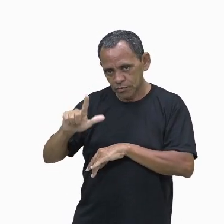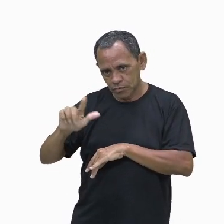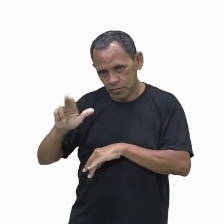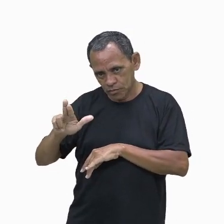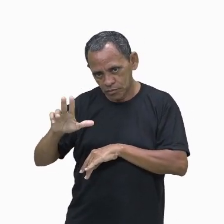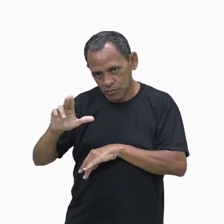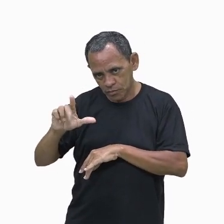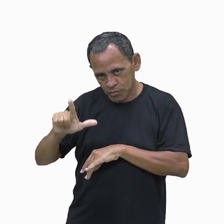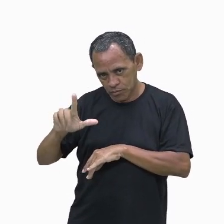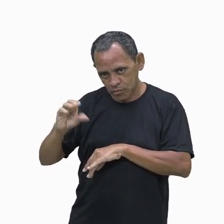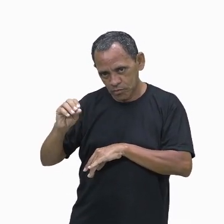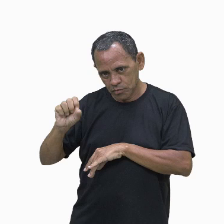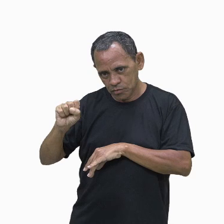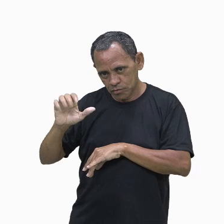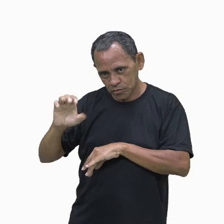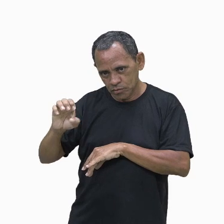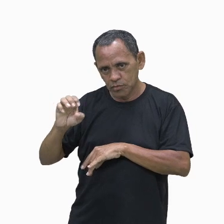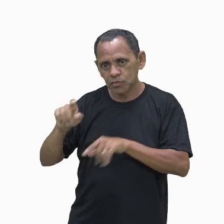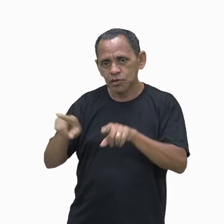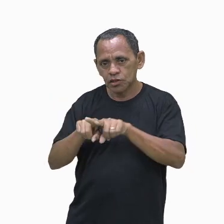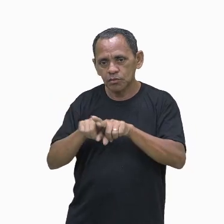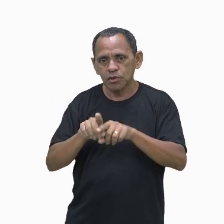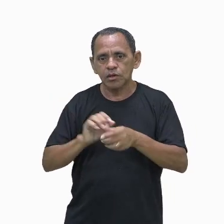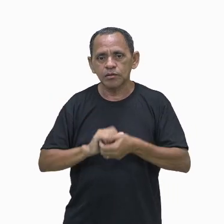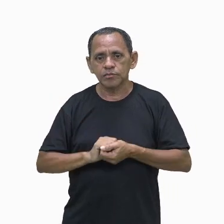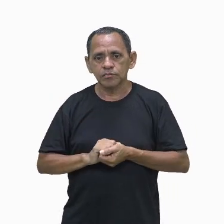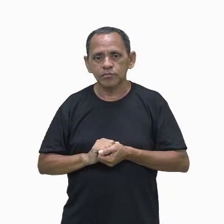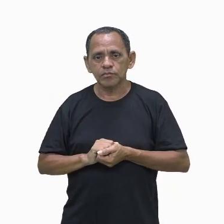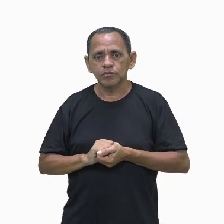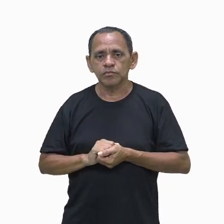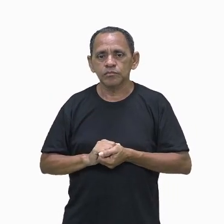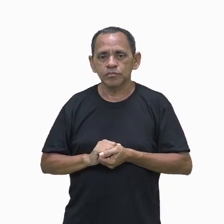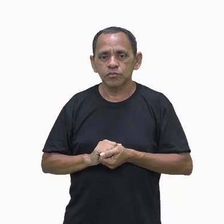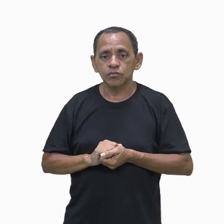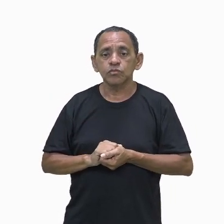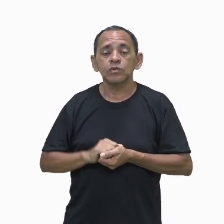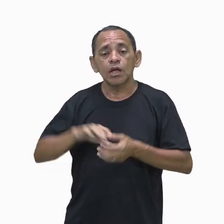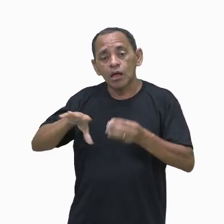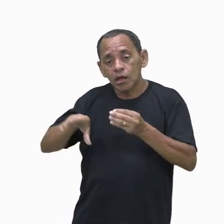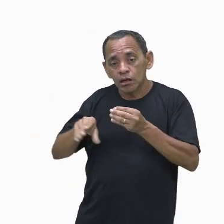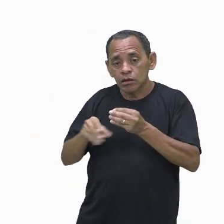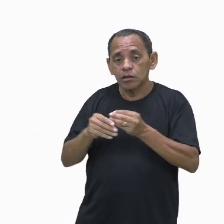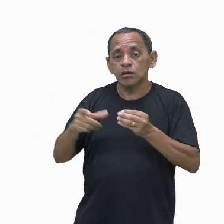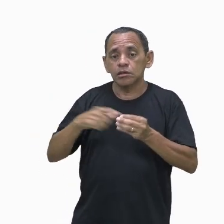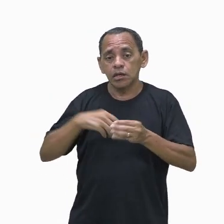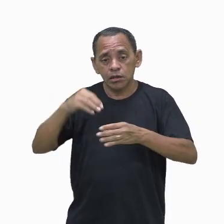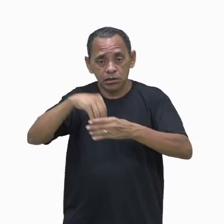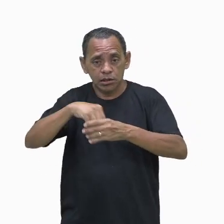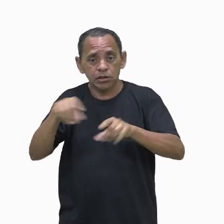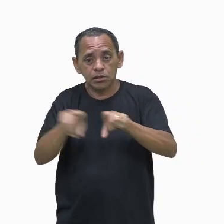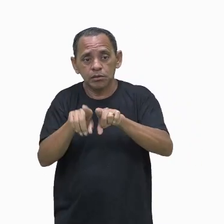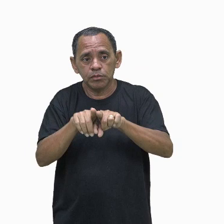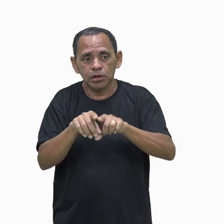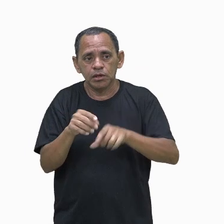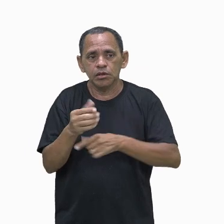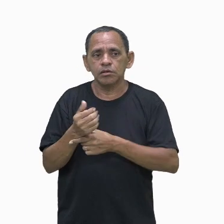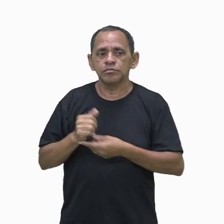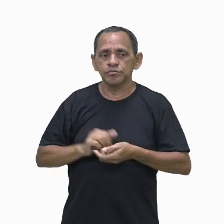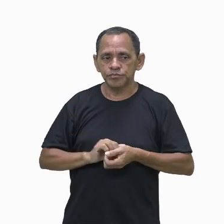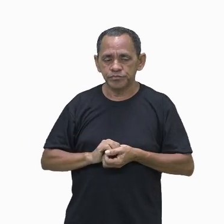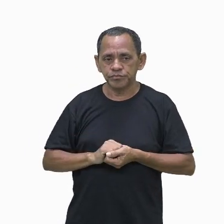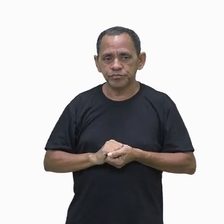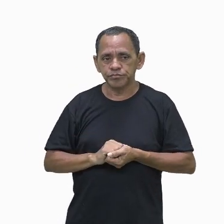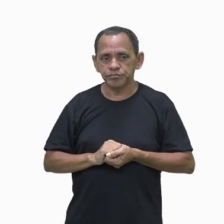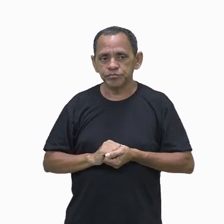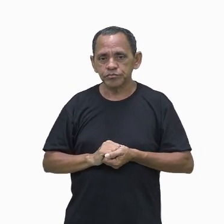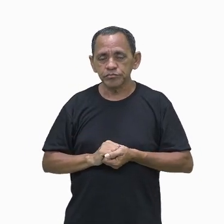só monômero, glicose. Quer dizer que ele vai ser composto por esse composto que é a